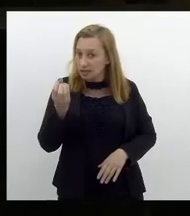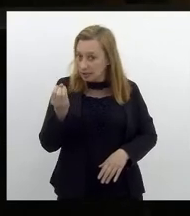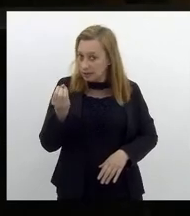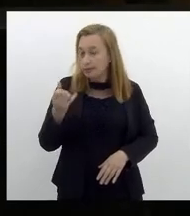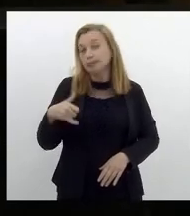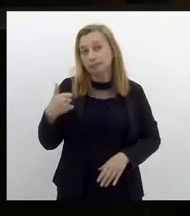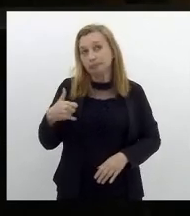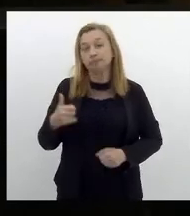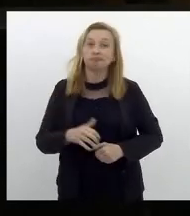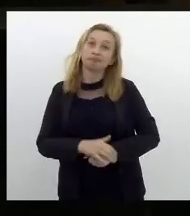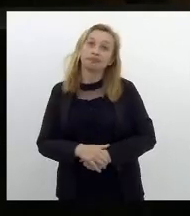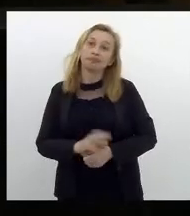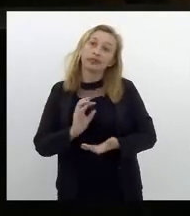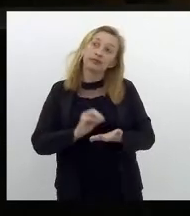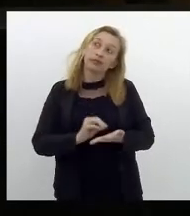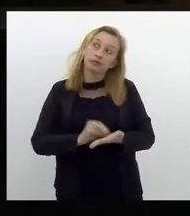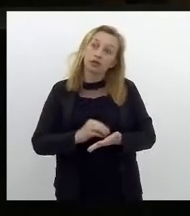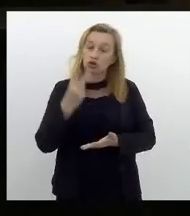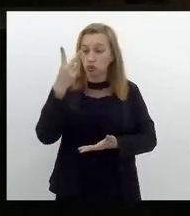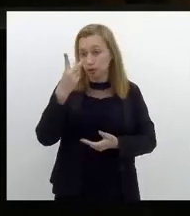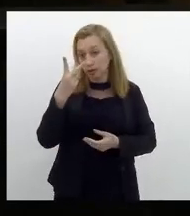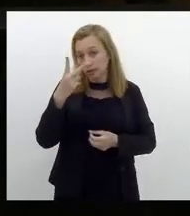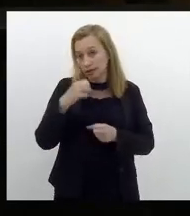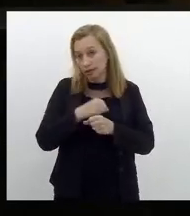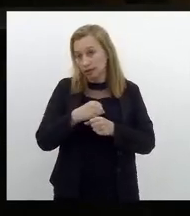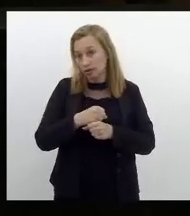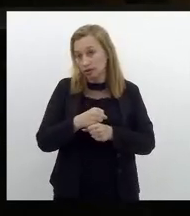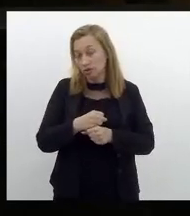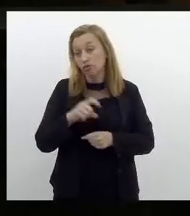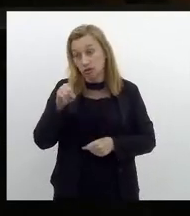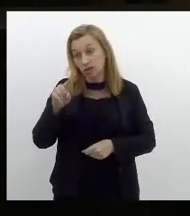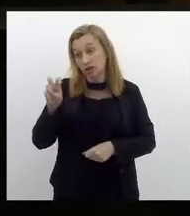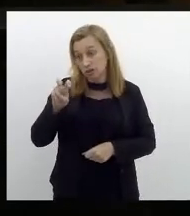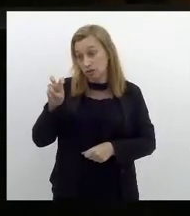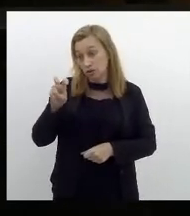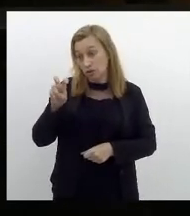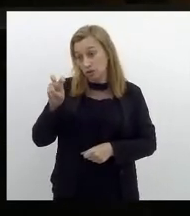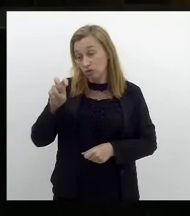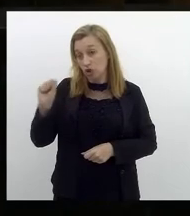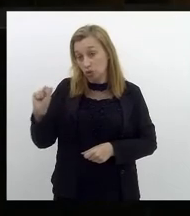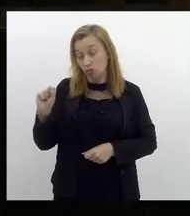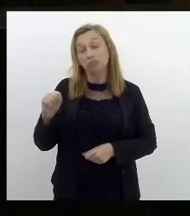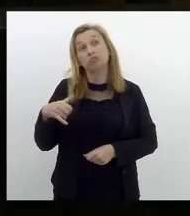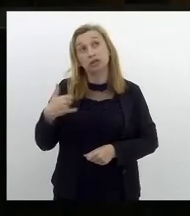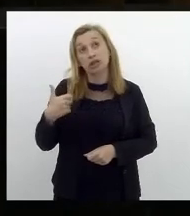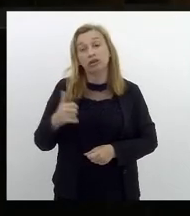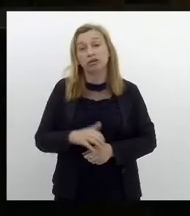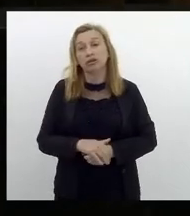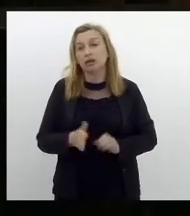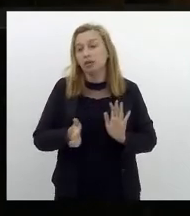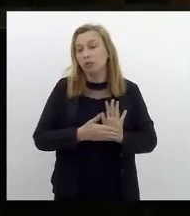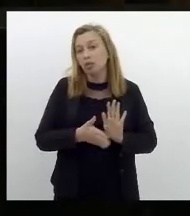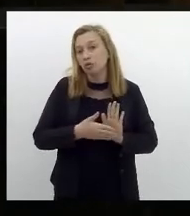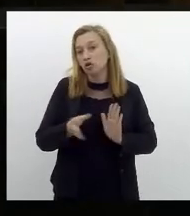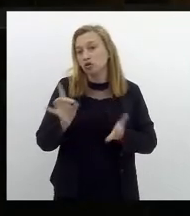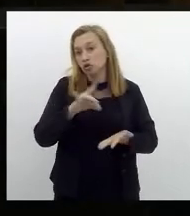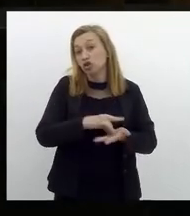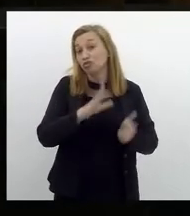anos e faltasse 2 anos, você está com 58 anos. Pela proposta